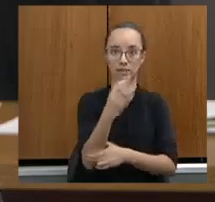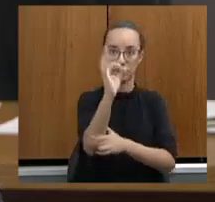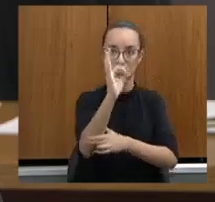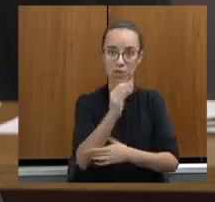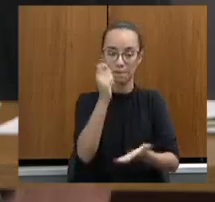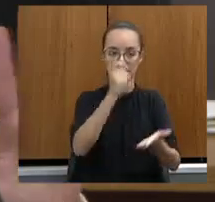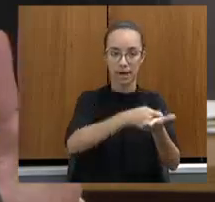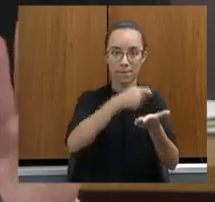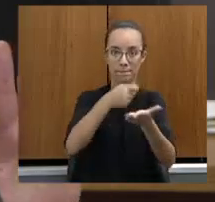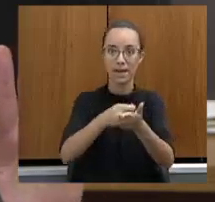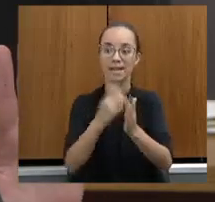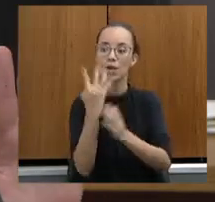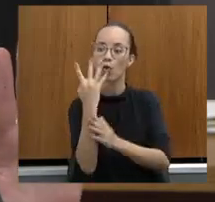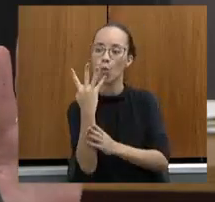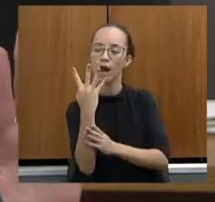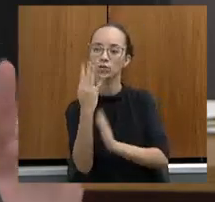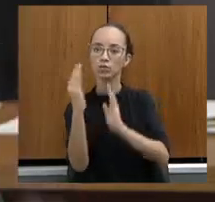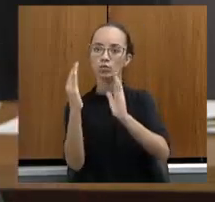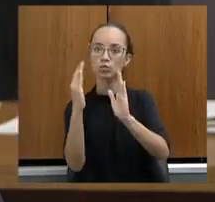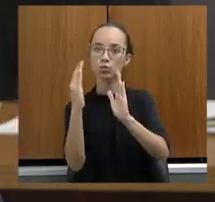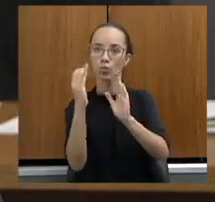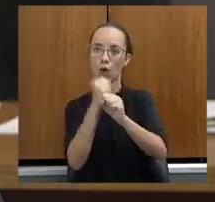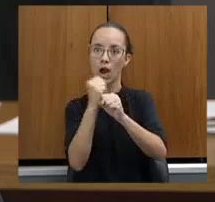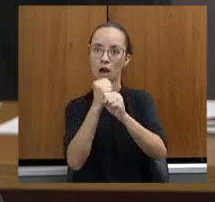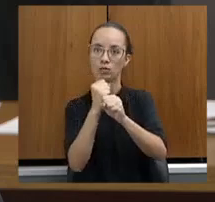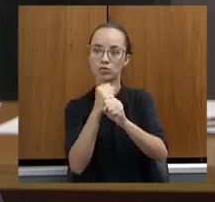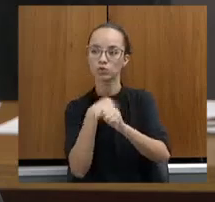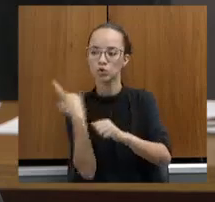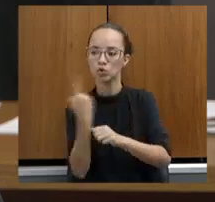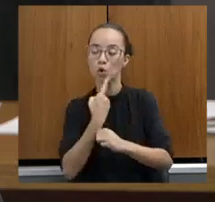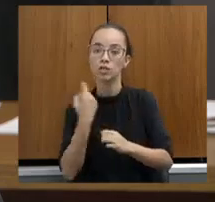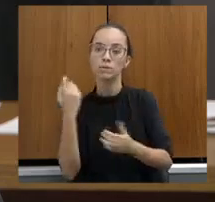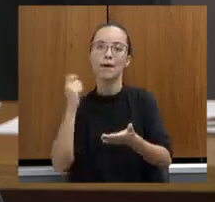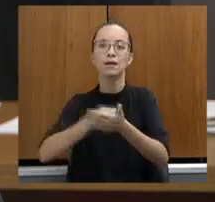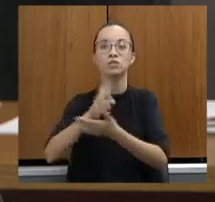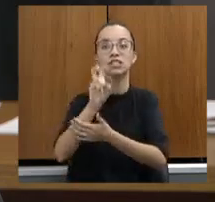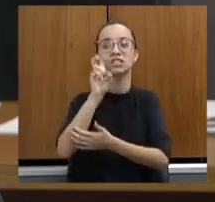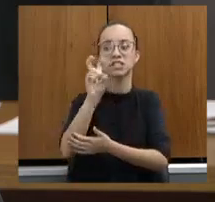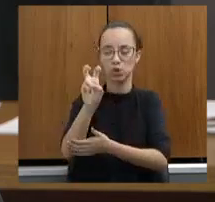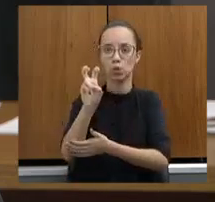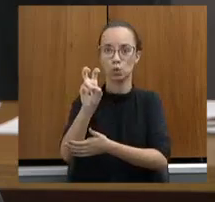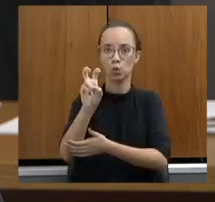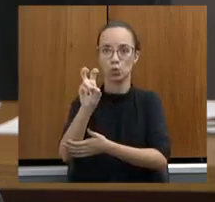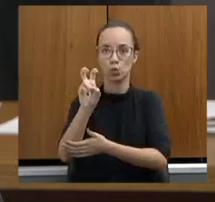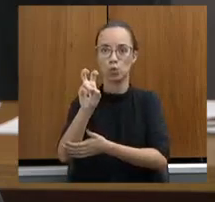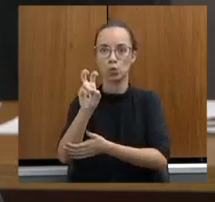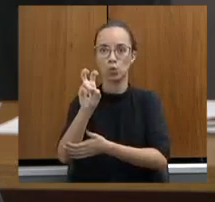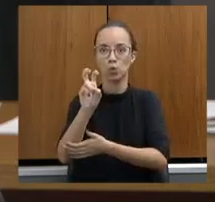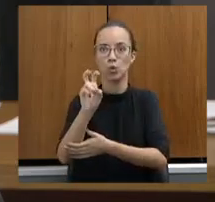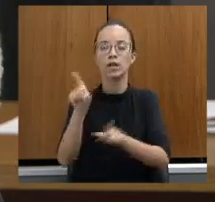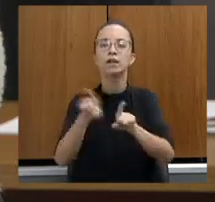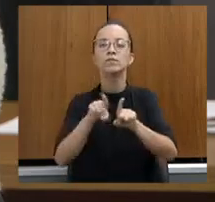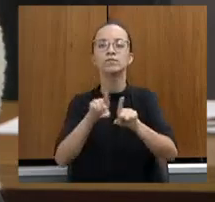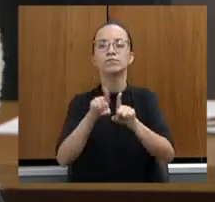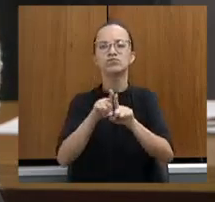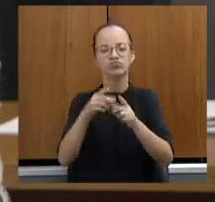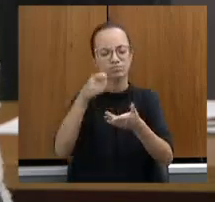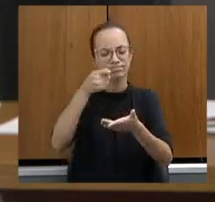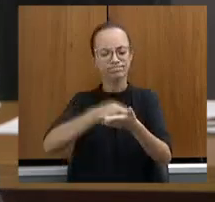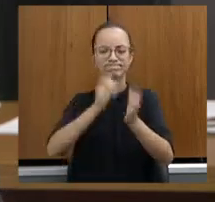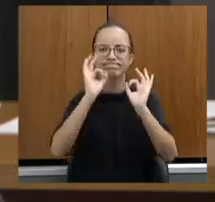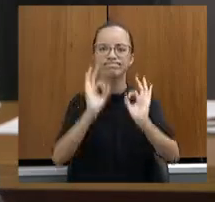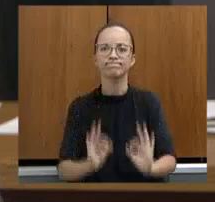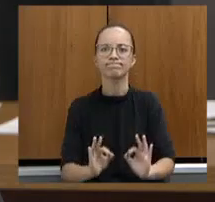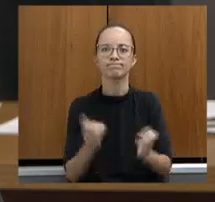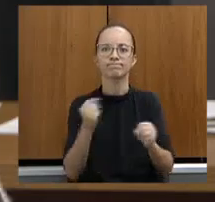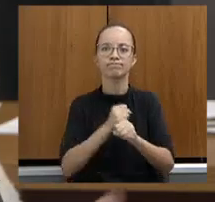quatro anos de governo nós pagamos cinco décimo terceiros e agora pagamos dois de 2021 e 2022 pagos em dia e a gente